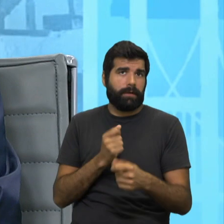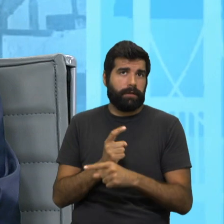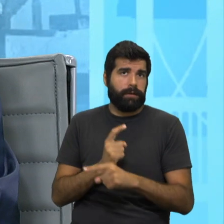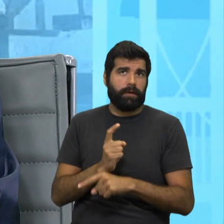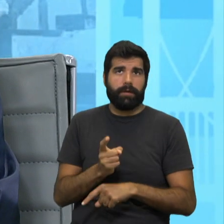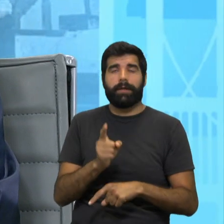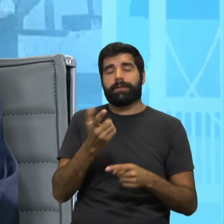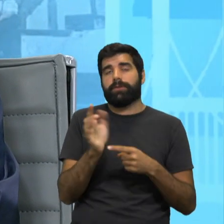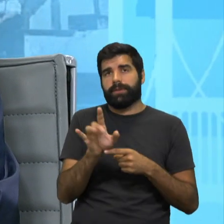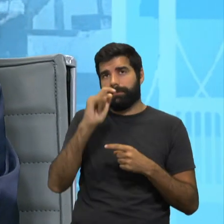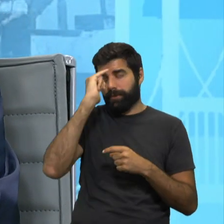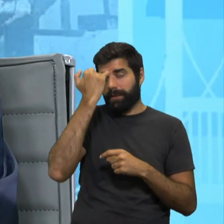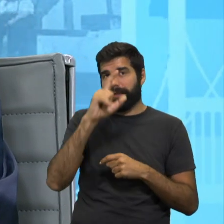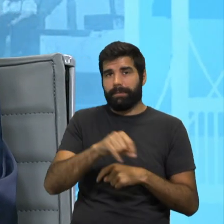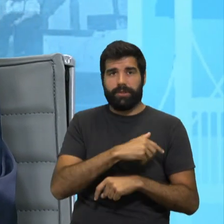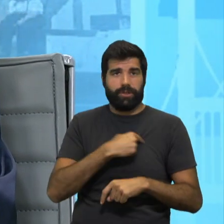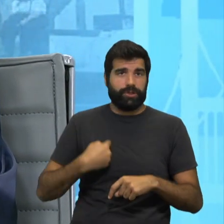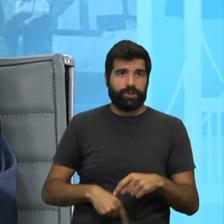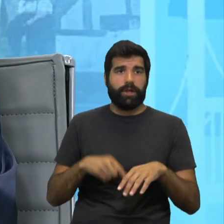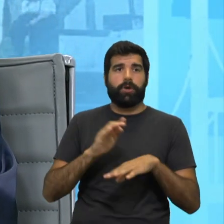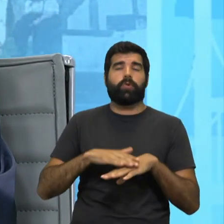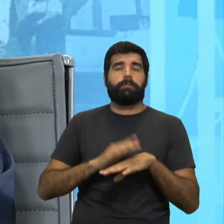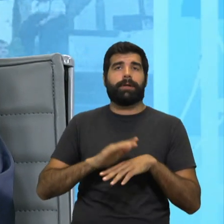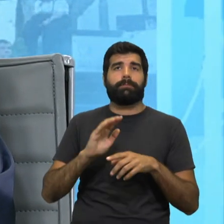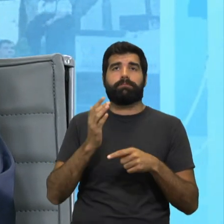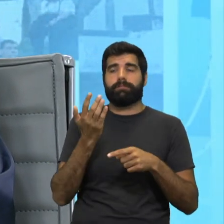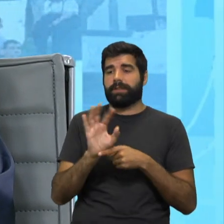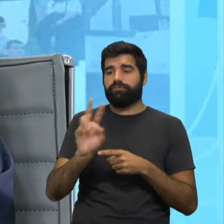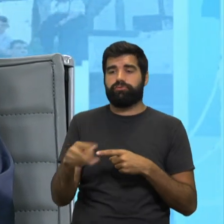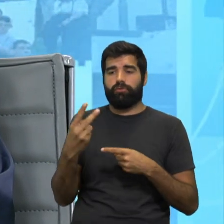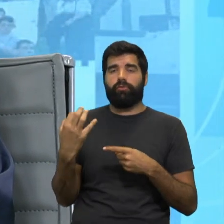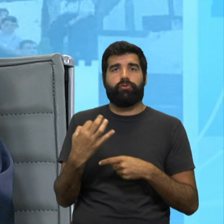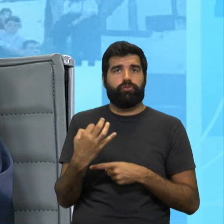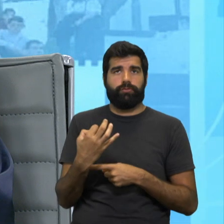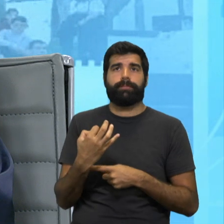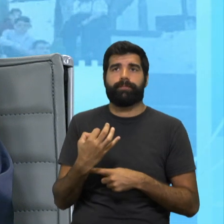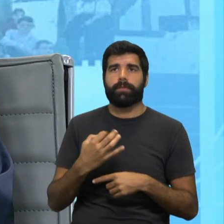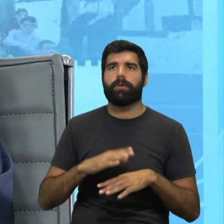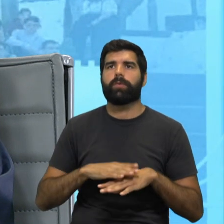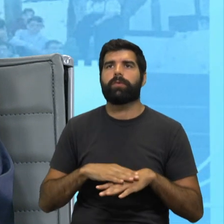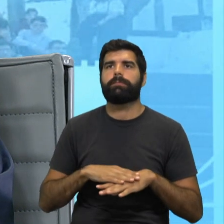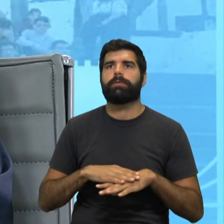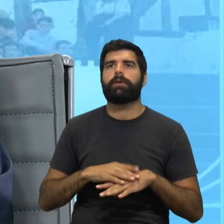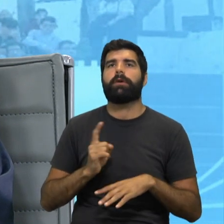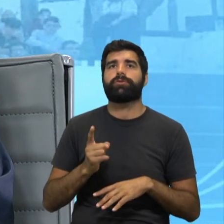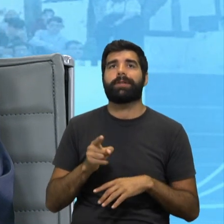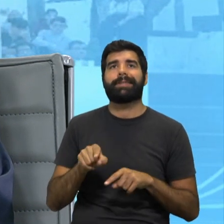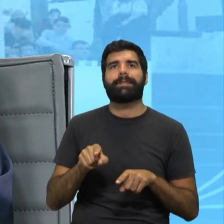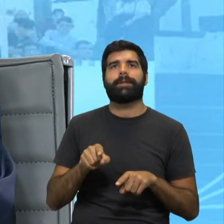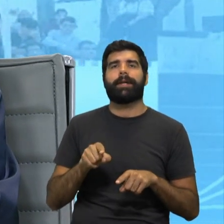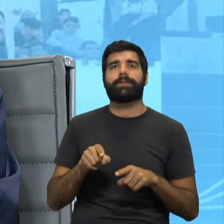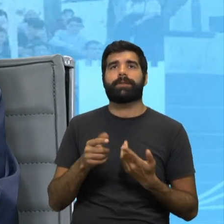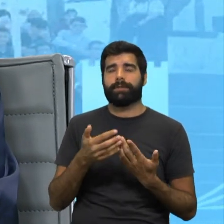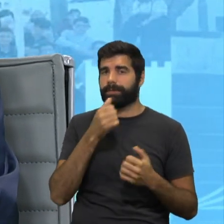Índia e da China, exatamente porque são 2 dos exemplos, porque, de facto, esta presença de um